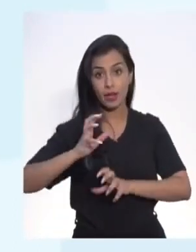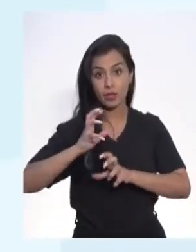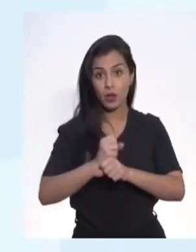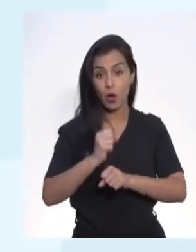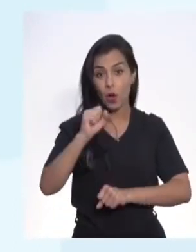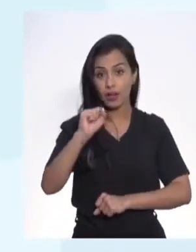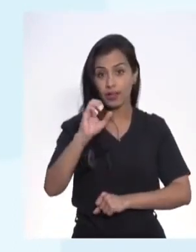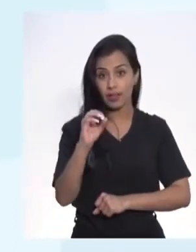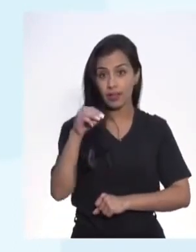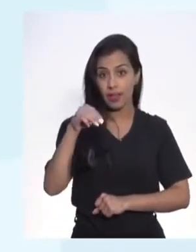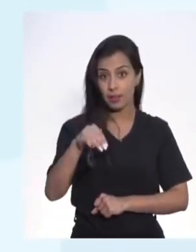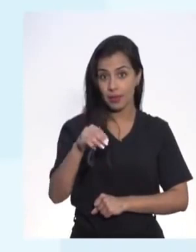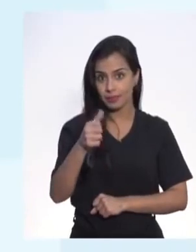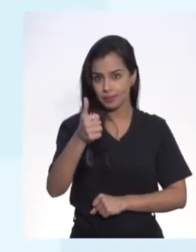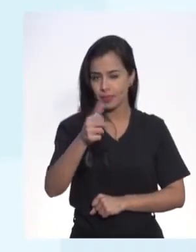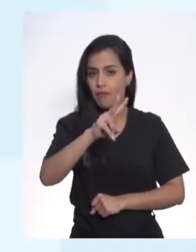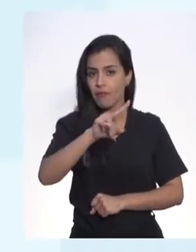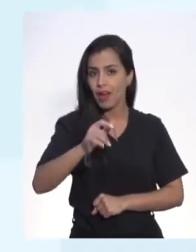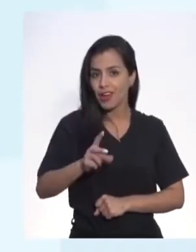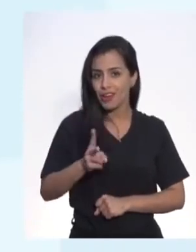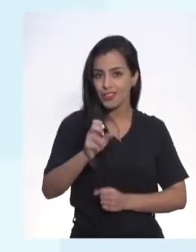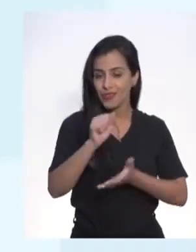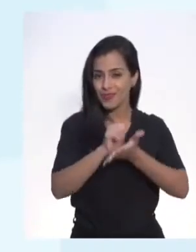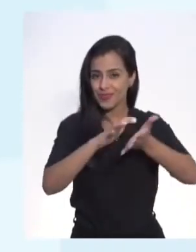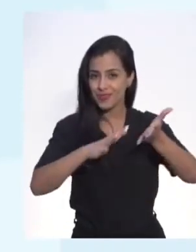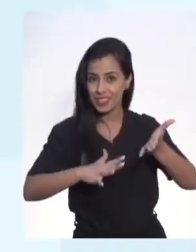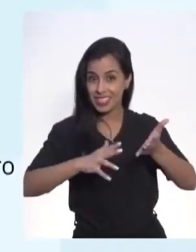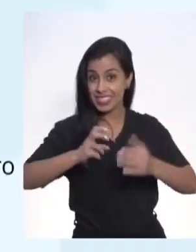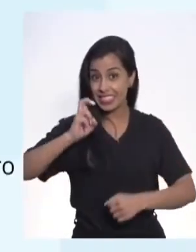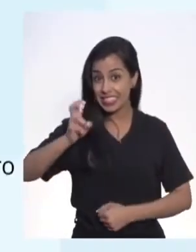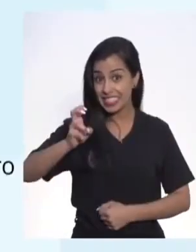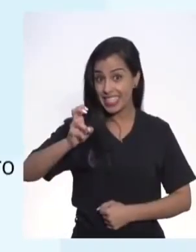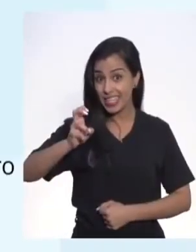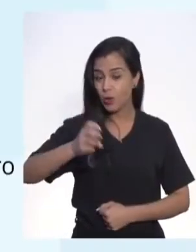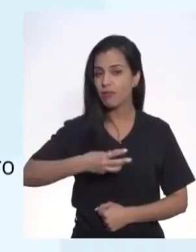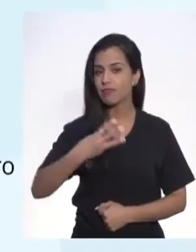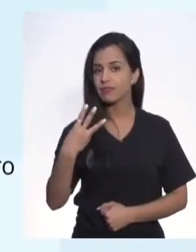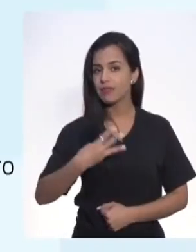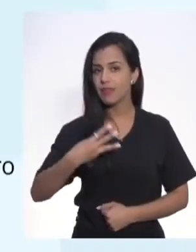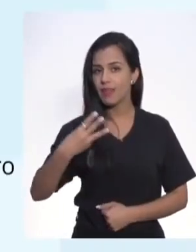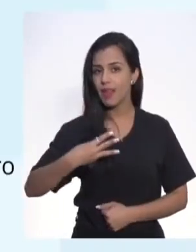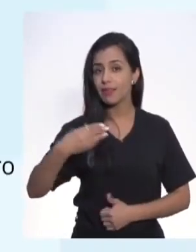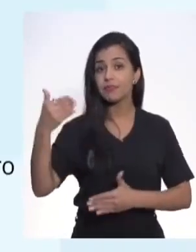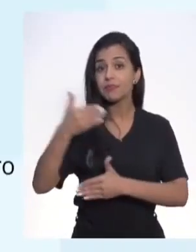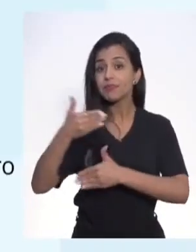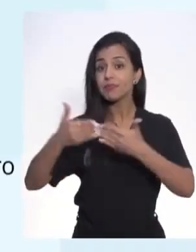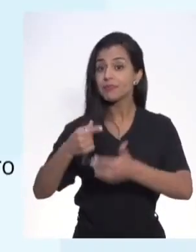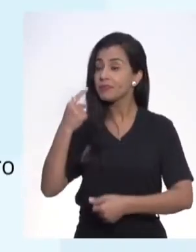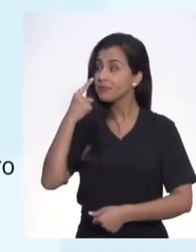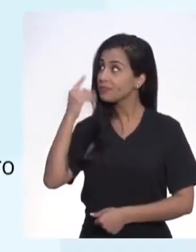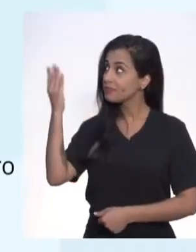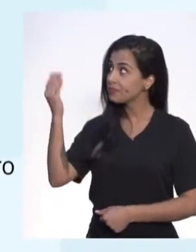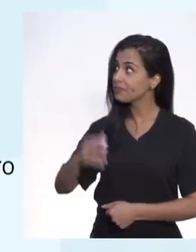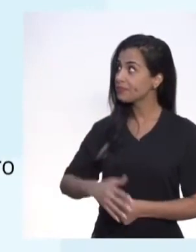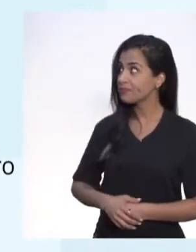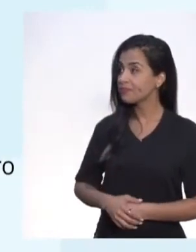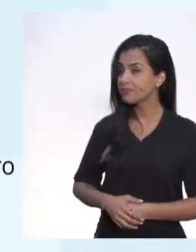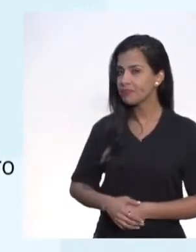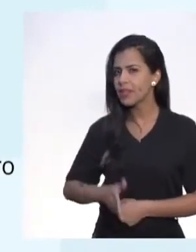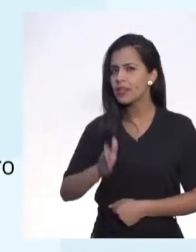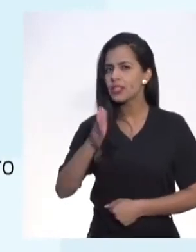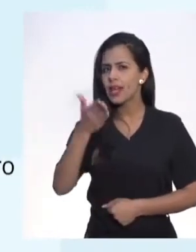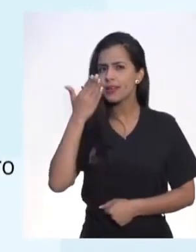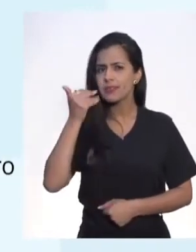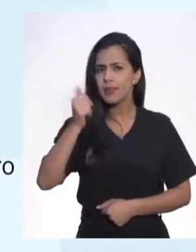quadrados. Vamos continuar a atividade 5, parte 3. Próximo slide. Agora que a gente já sabe que lá tinha o lote